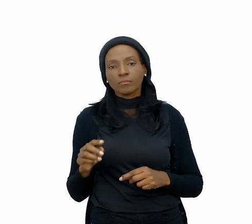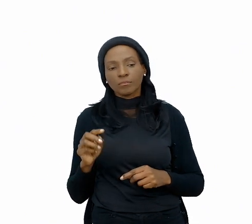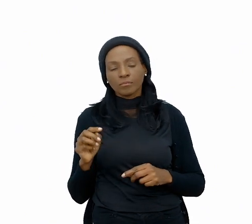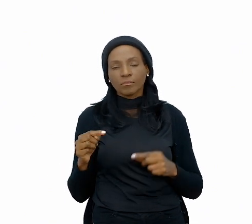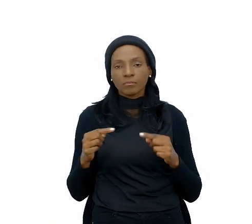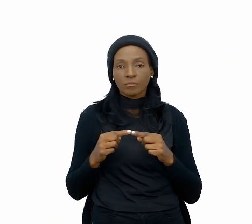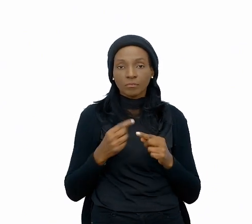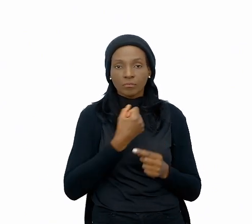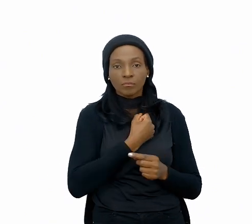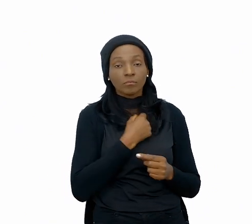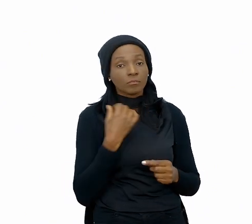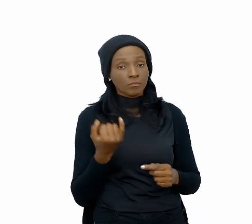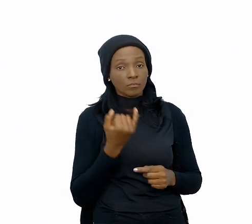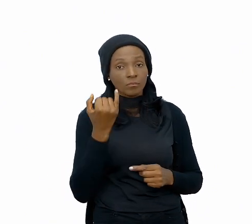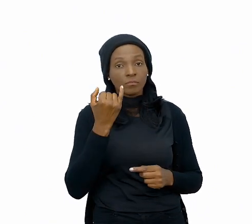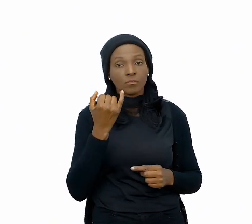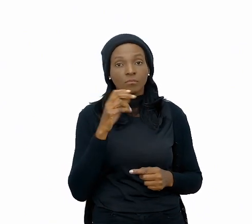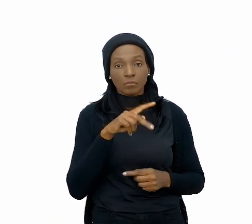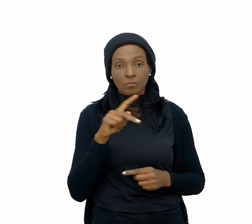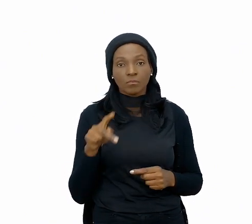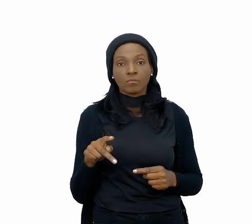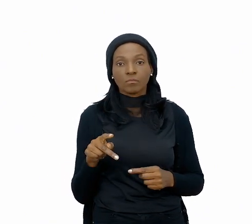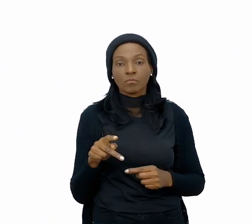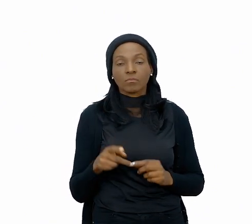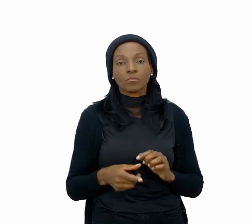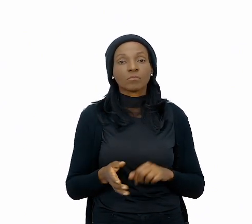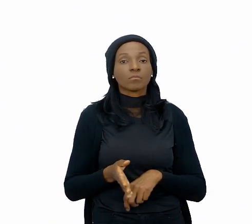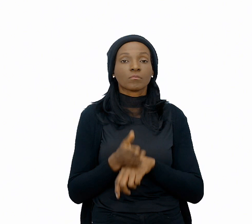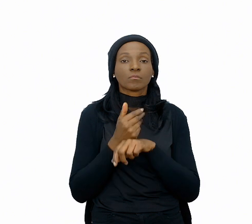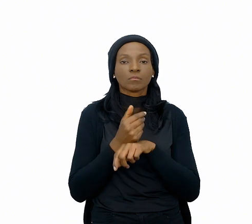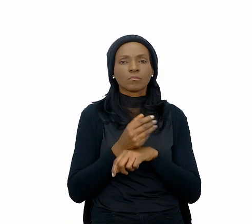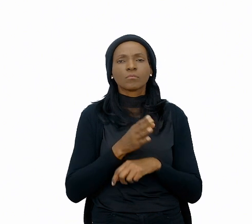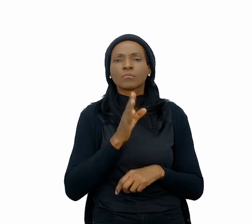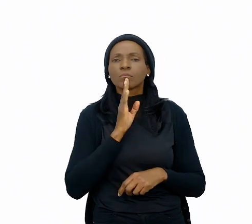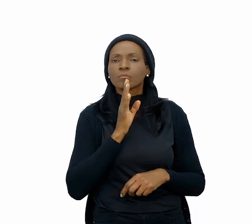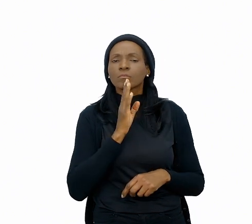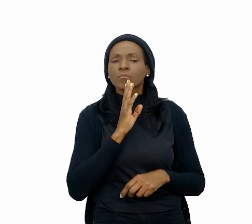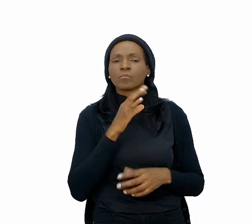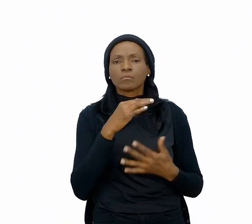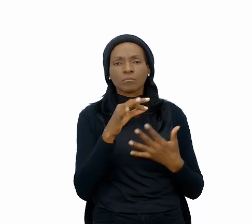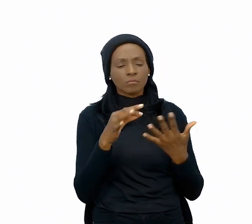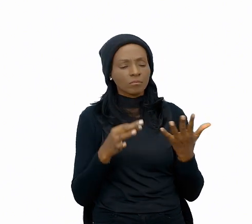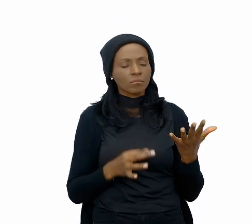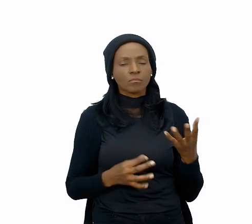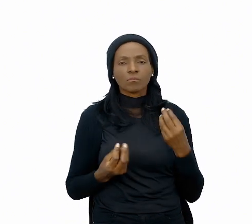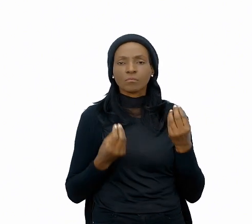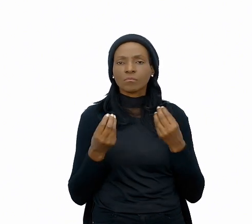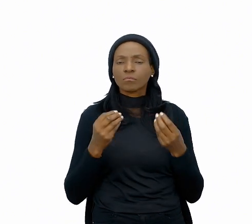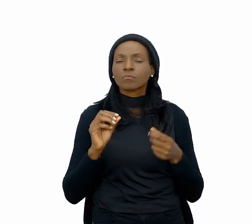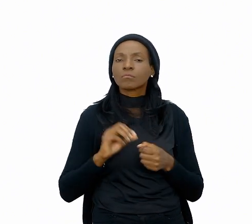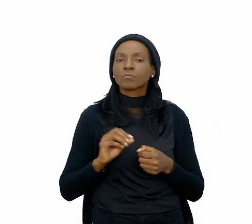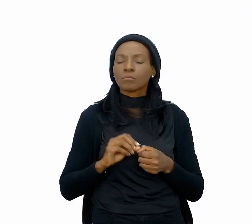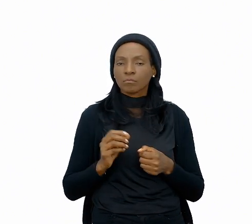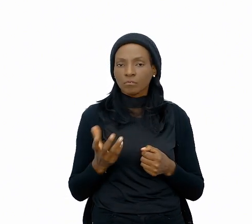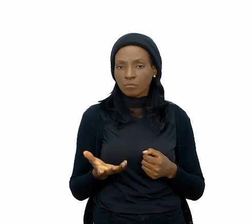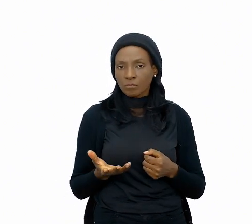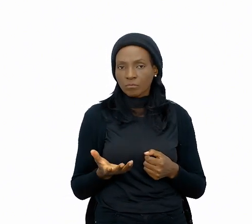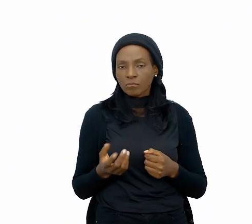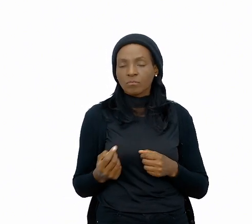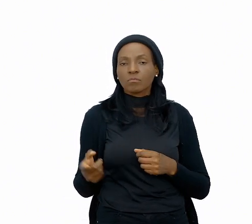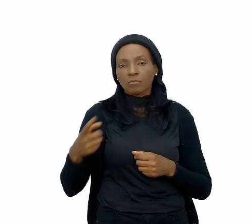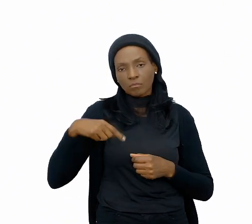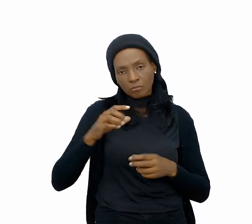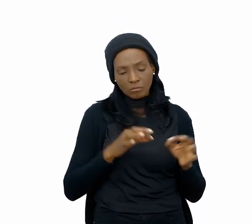números, é importante que você, professor, conheça os critérios das construções, né? E aí nós